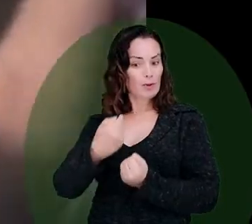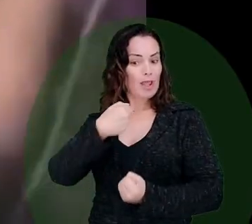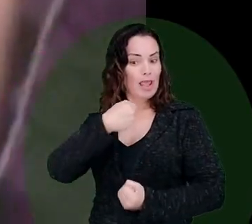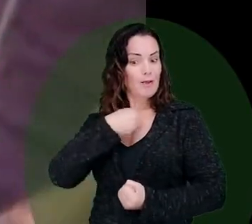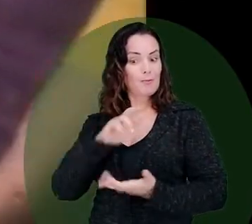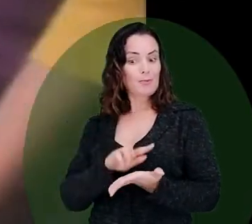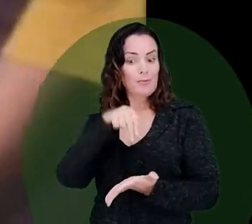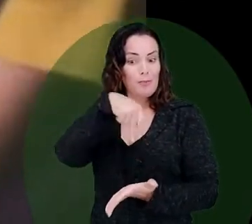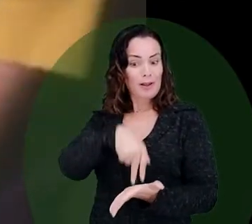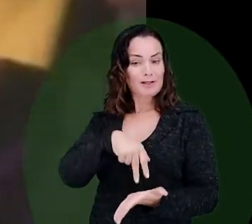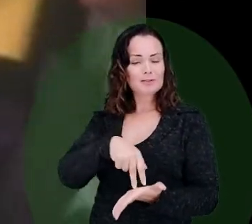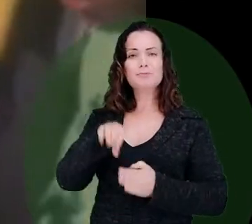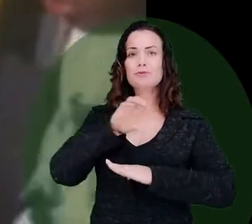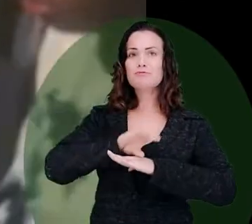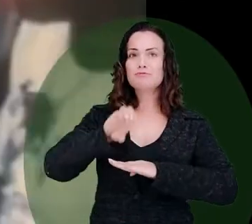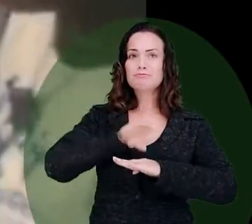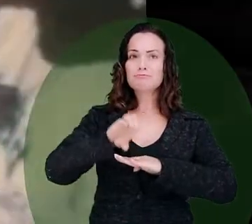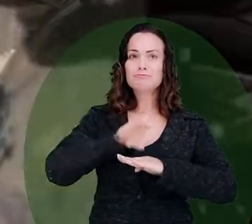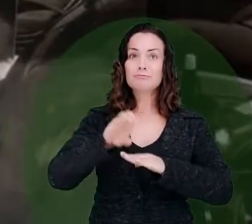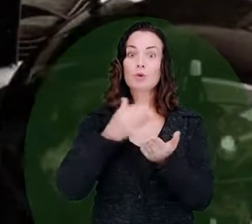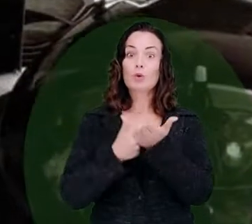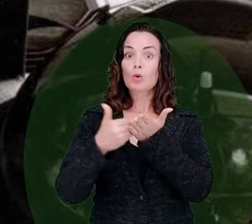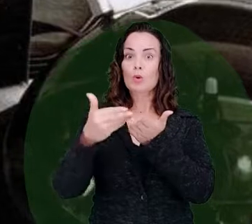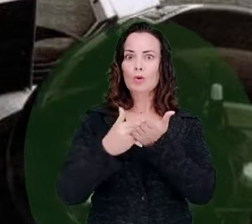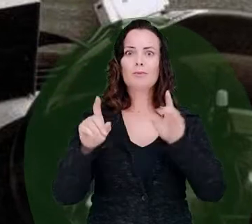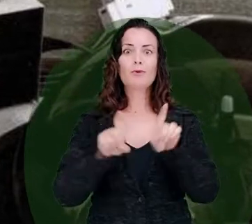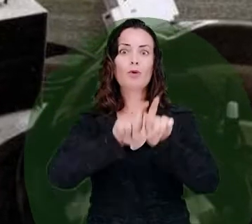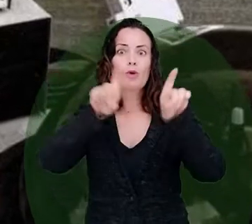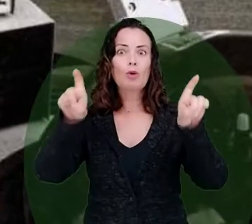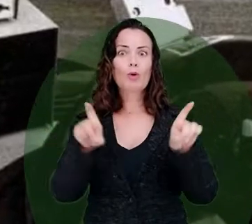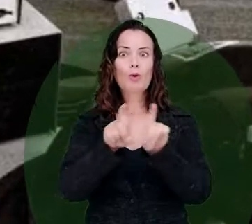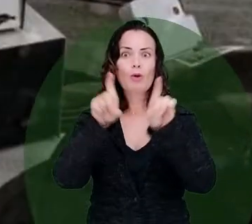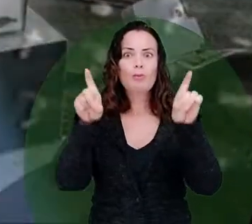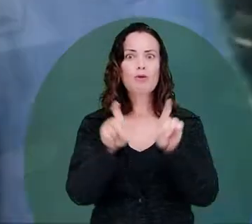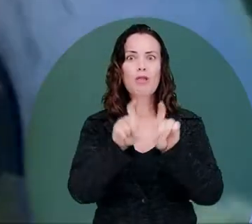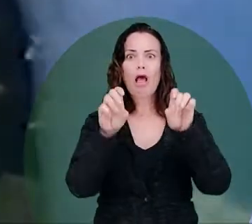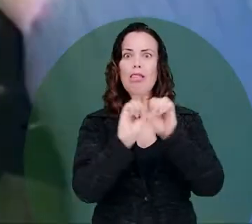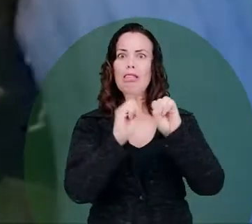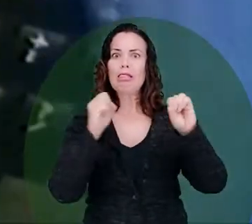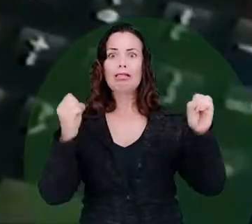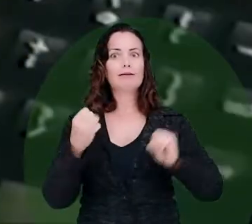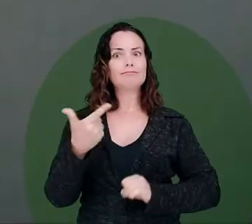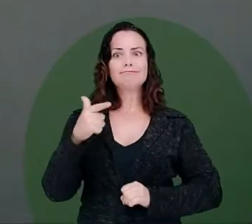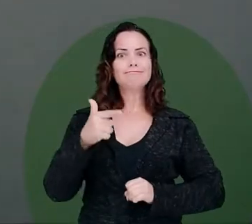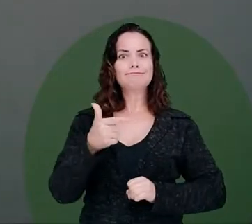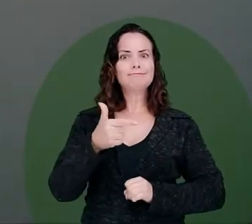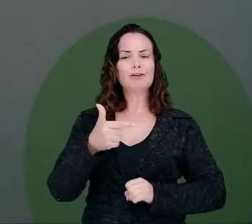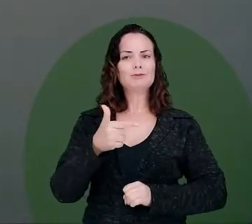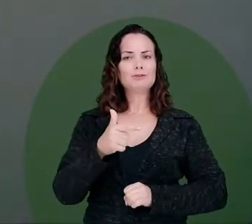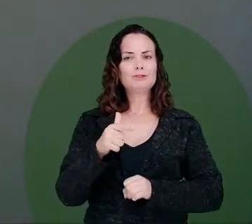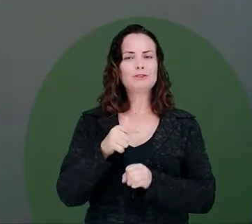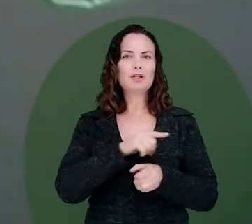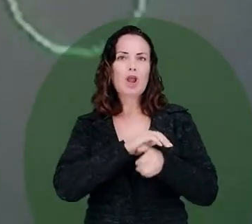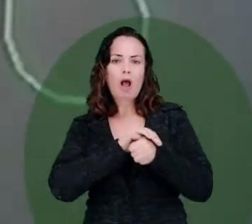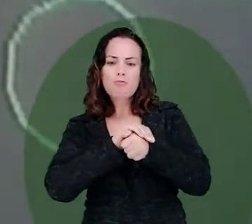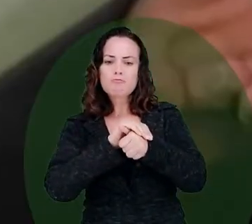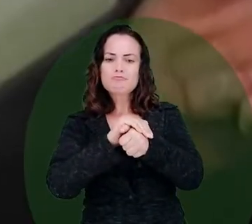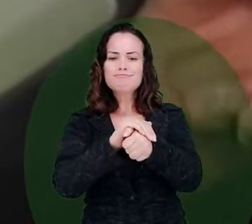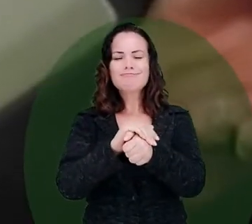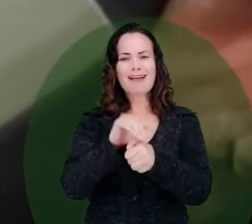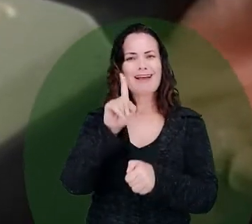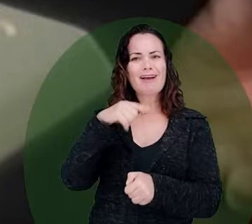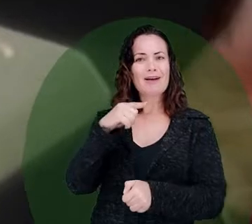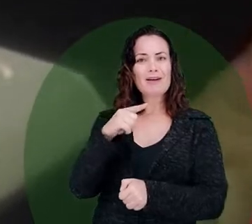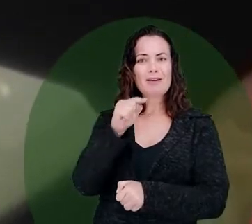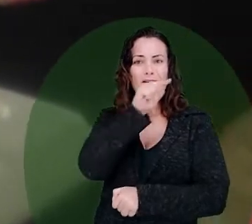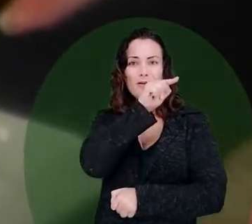estava começando logo, era num computador grande, não existia tartaruga, era uma flechinha no fósforo verde.